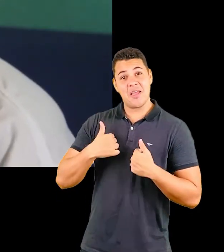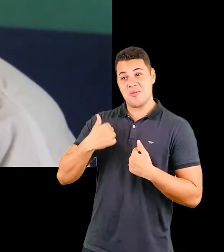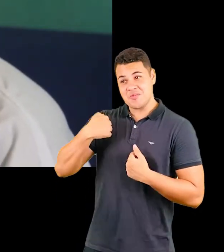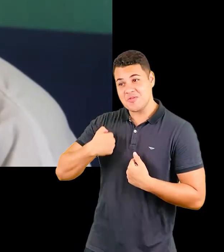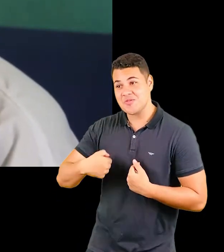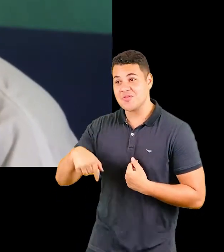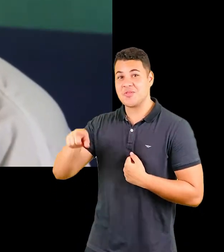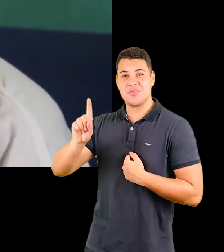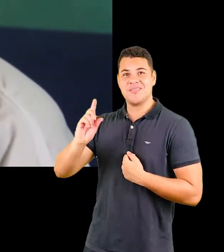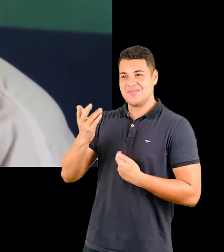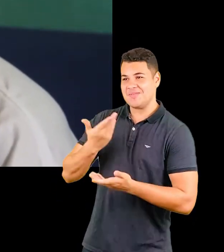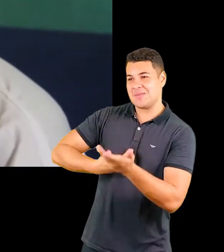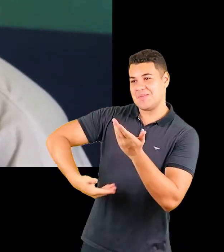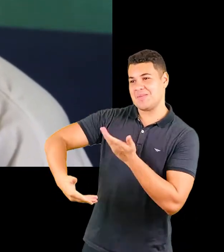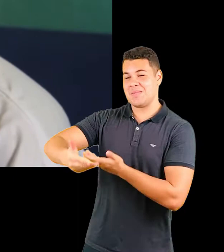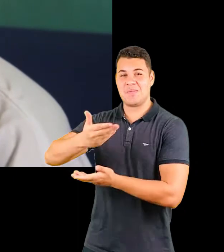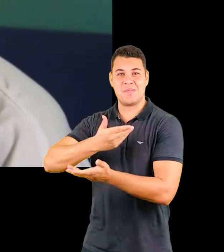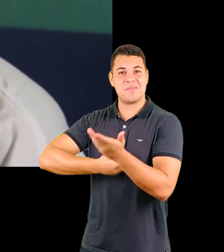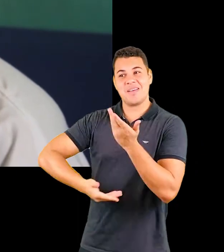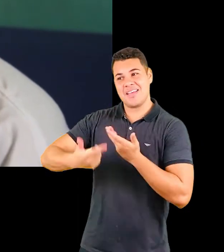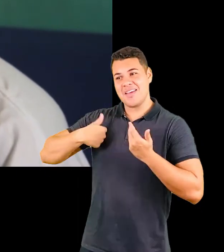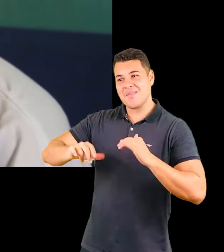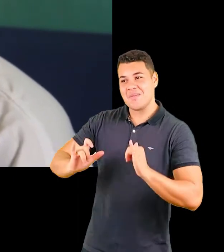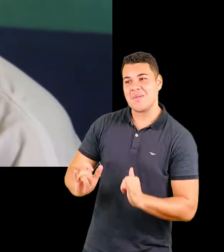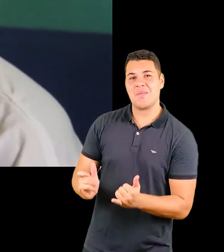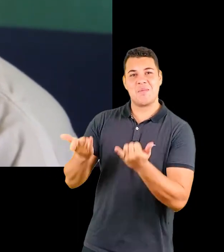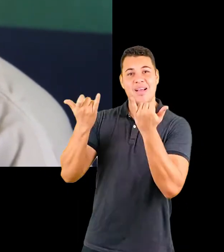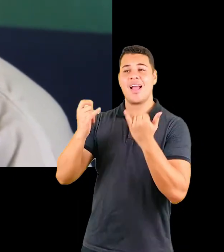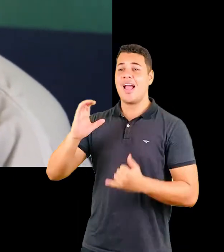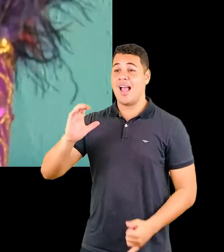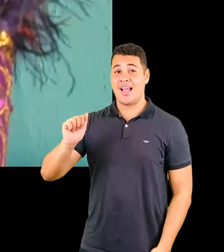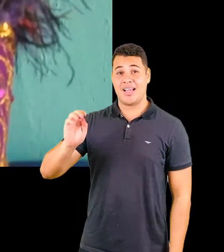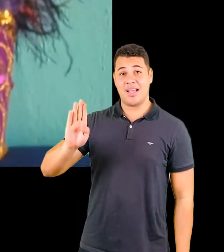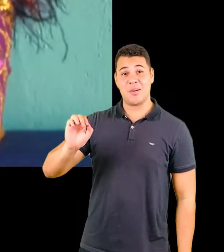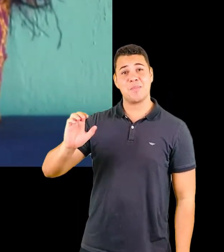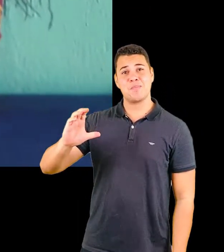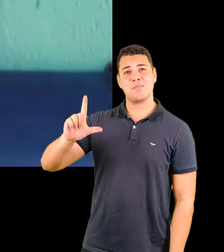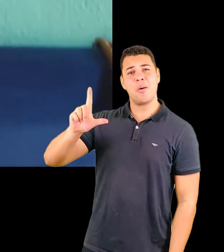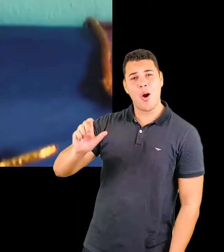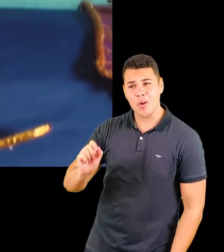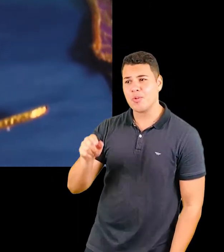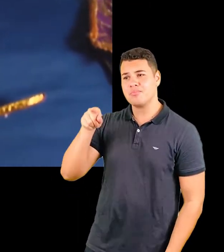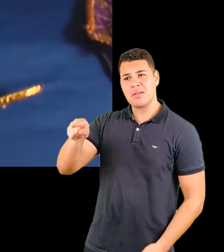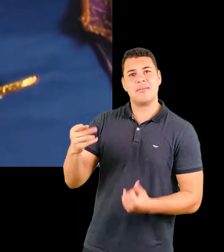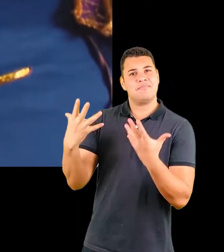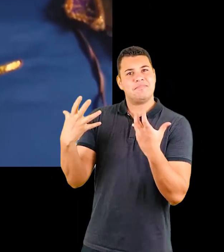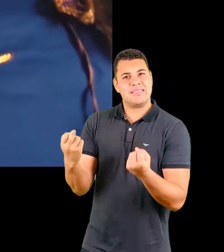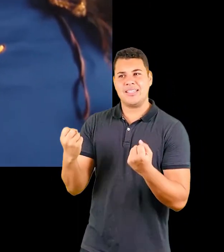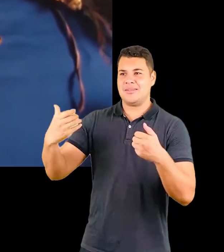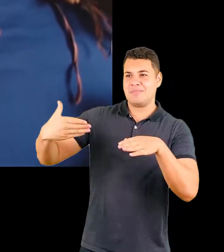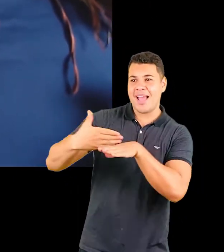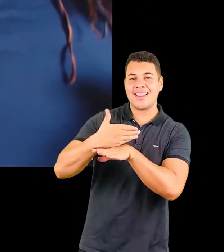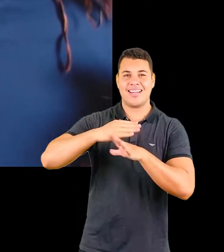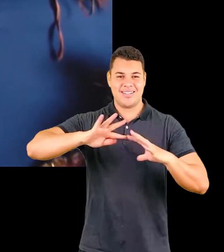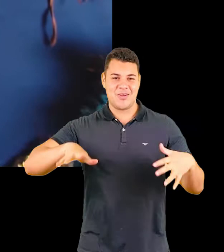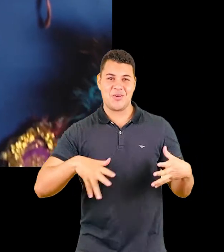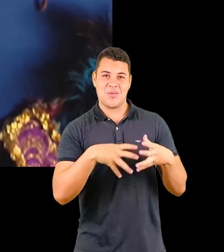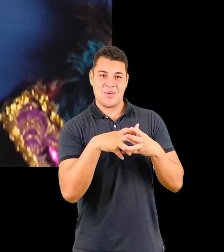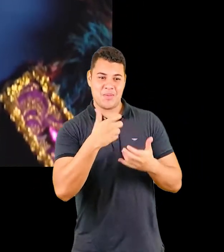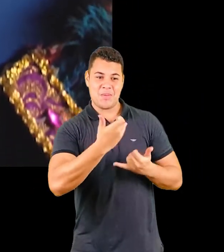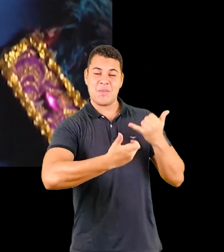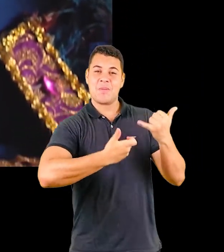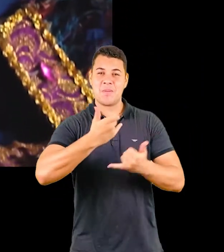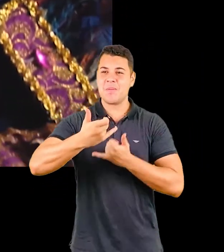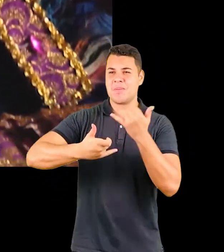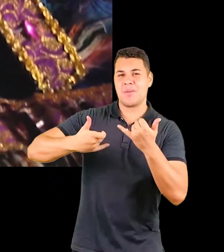ei, ei, ei, eu que passa o caboclinho é má. Eu que passa o caboclinho é má. Caboclo traiá, que frecha a pagueia.